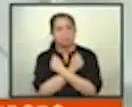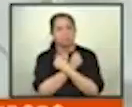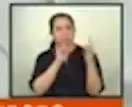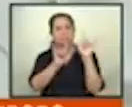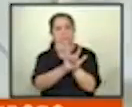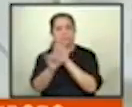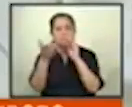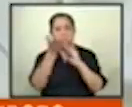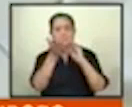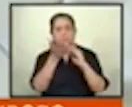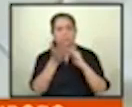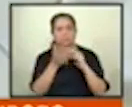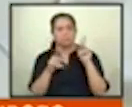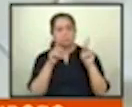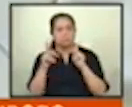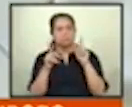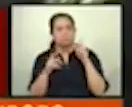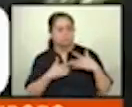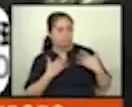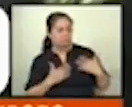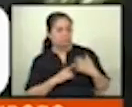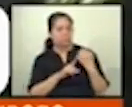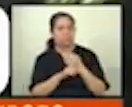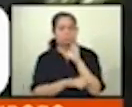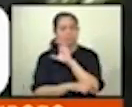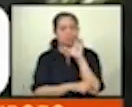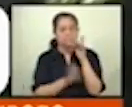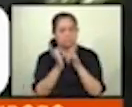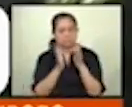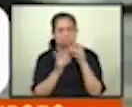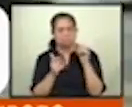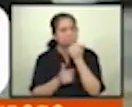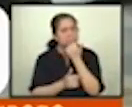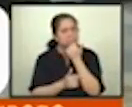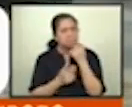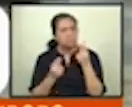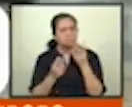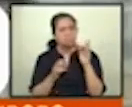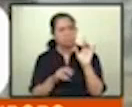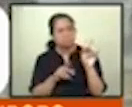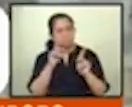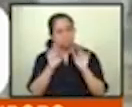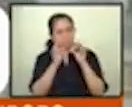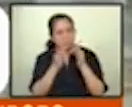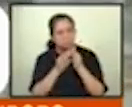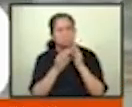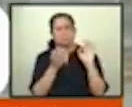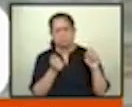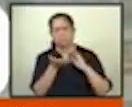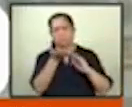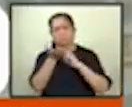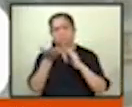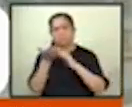at pagpapatawad sa kapwa. Dapat daw isa puso ng bawat Kristiyano na anumang pagkakamaling nagawa nila sa mga mahal sa buhay ay papatawarin sila